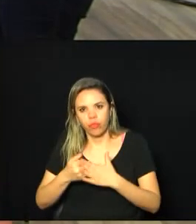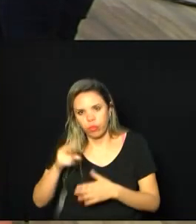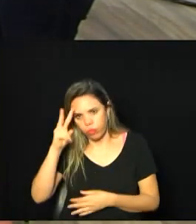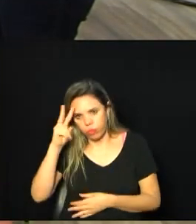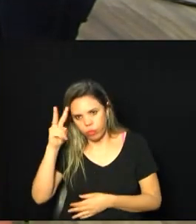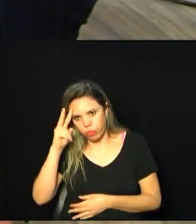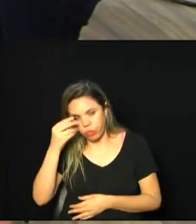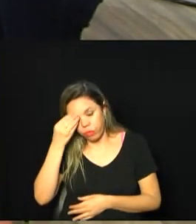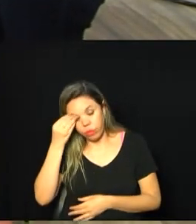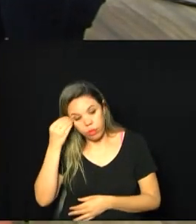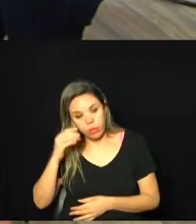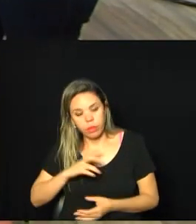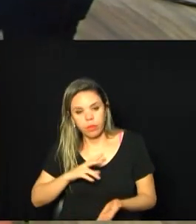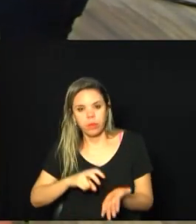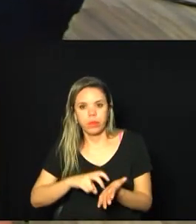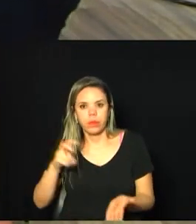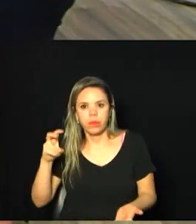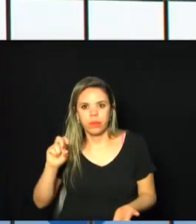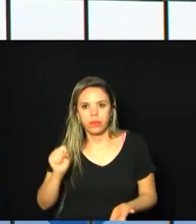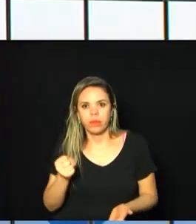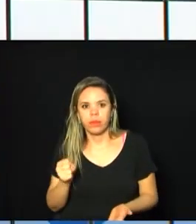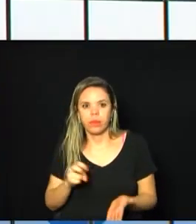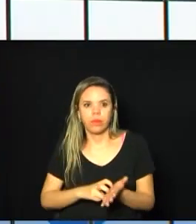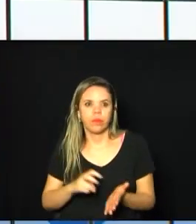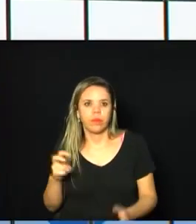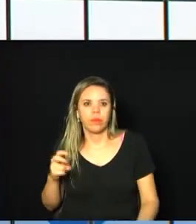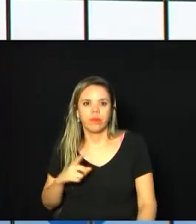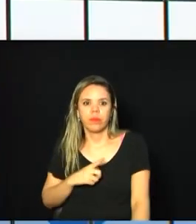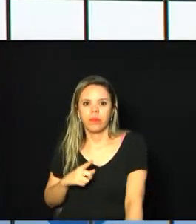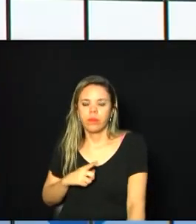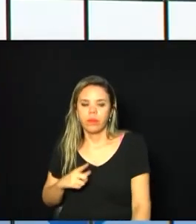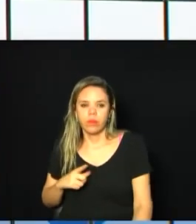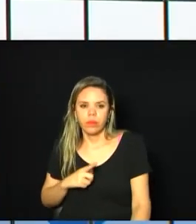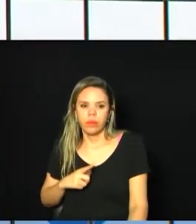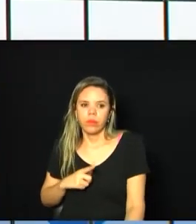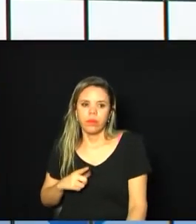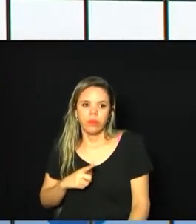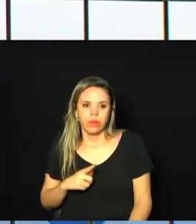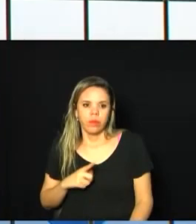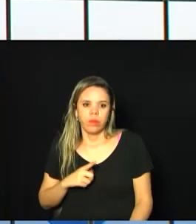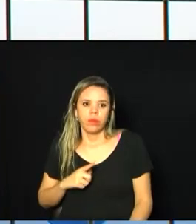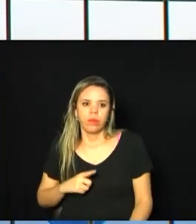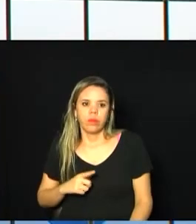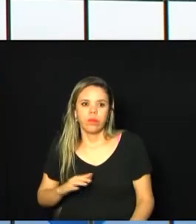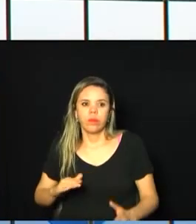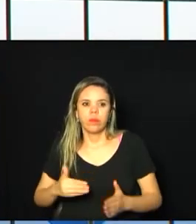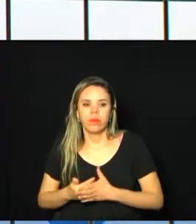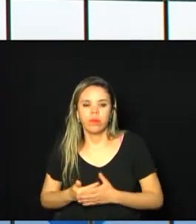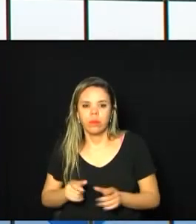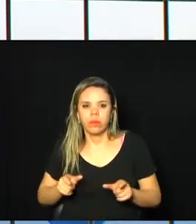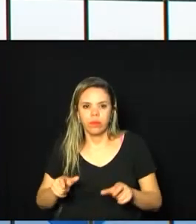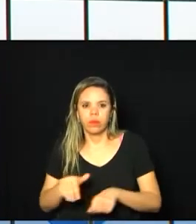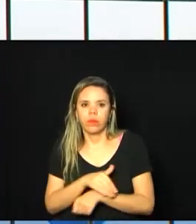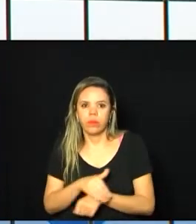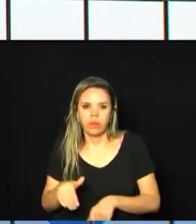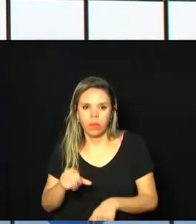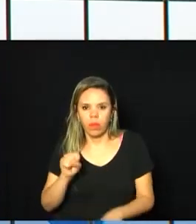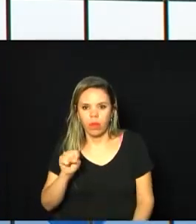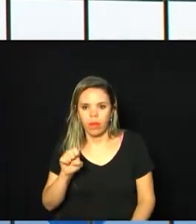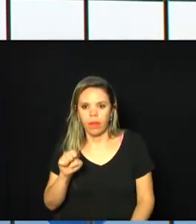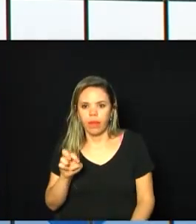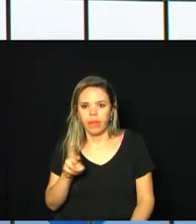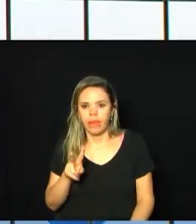segunda-feira. Logo cedinho, a partir das 8 horas da manhã, a gente tem bloqueio em um trecho da rua Severo